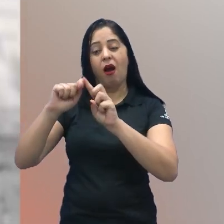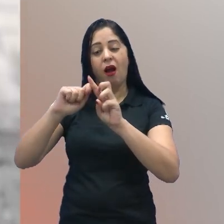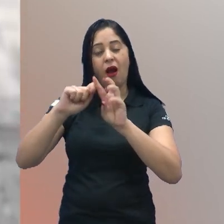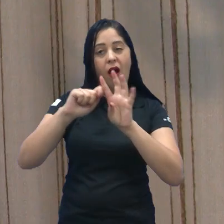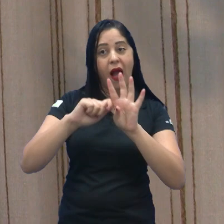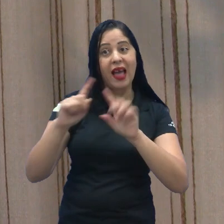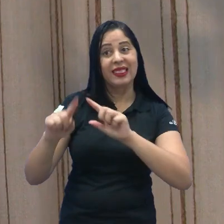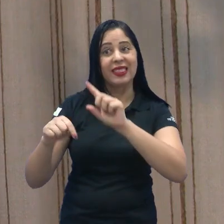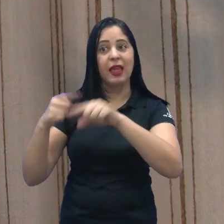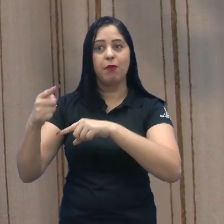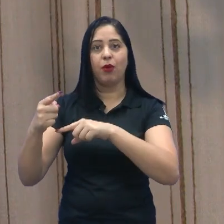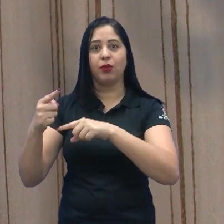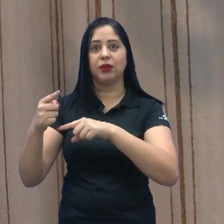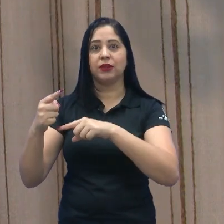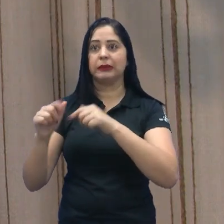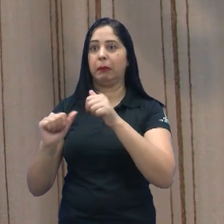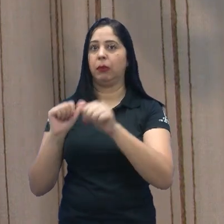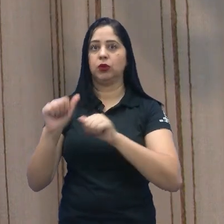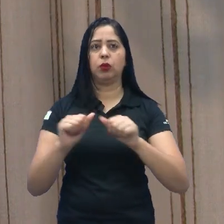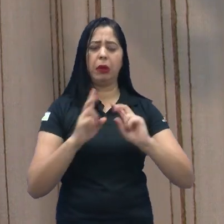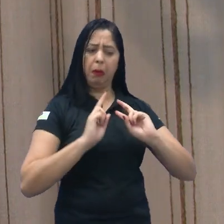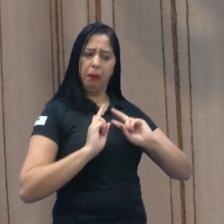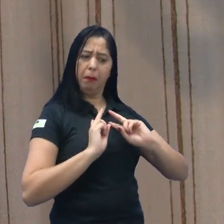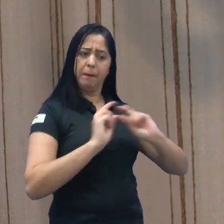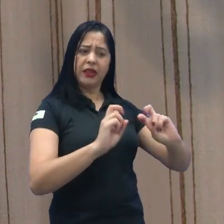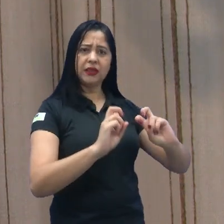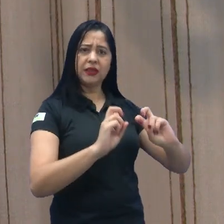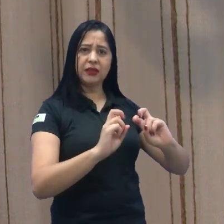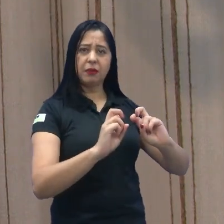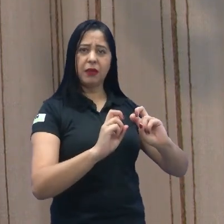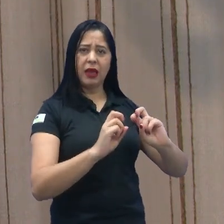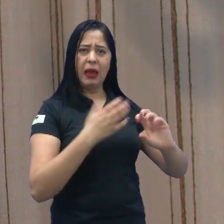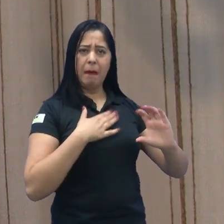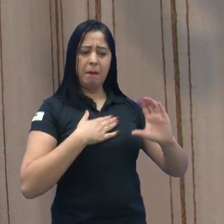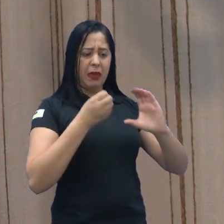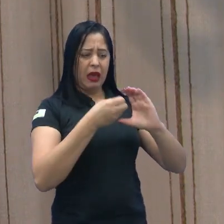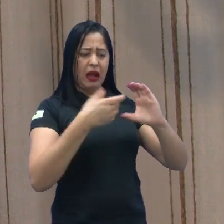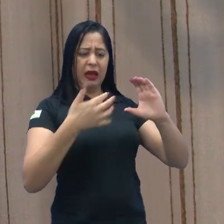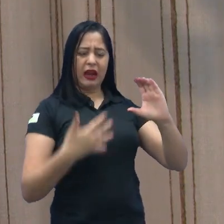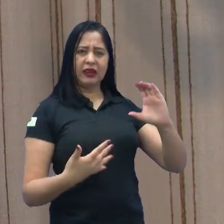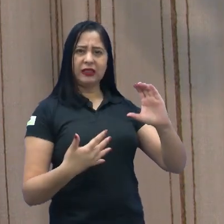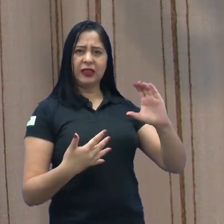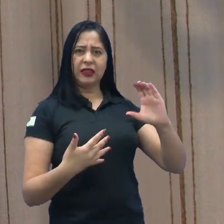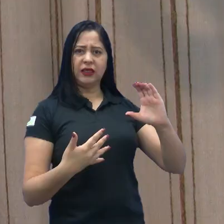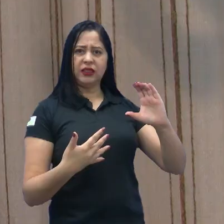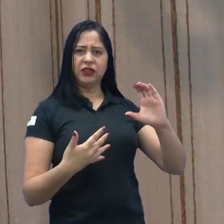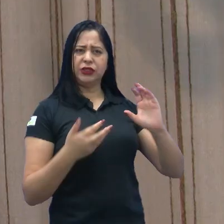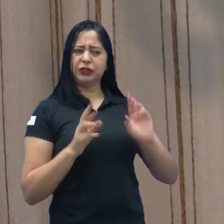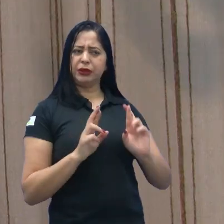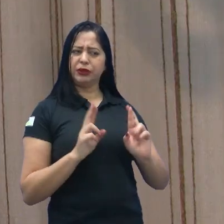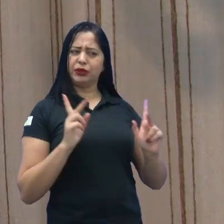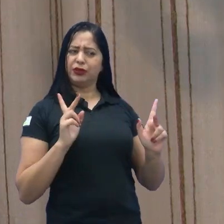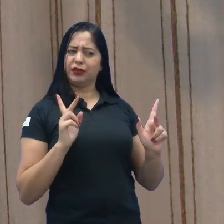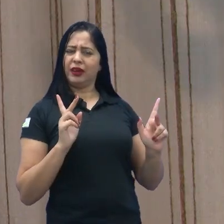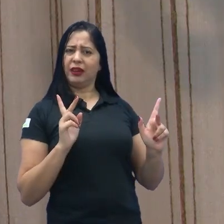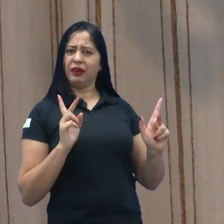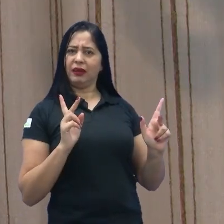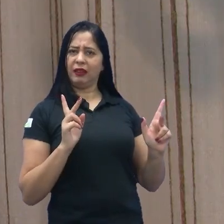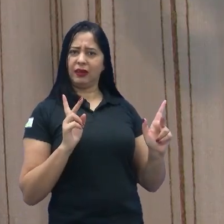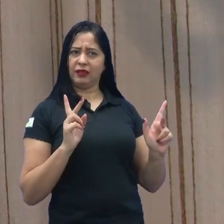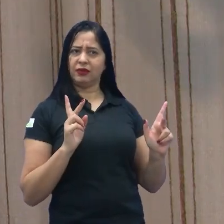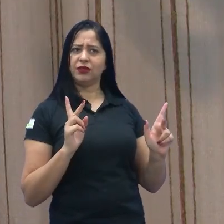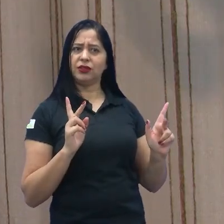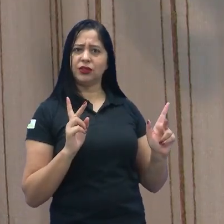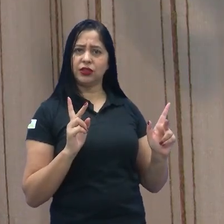situação mudou. Comecei a perceber que algumas características minhas não estavam mais compatíveis com o que eu era antes. Apesar da